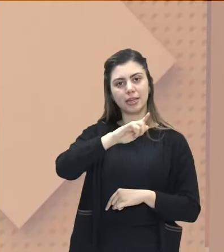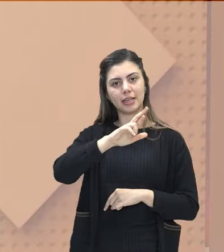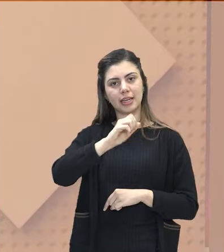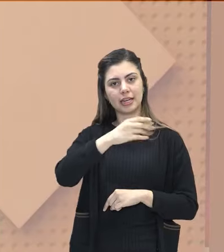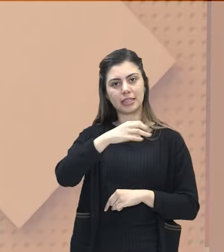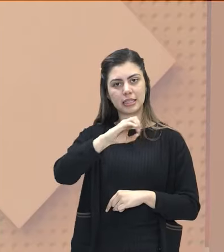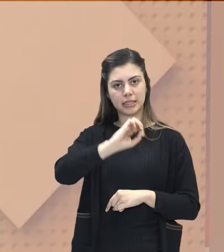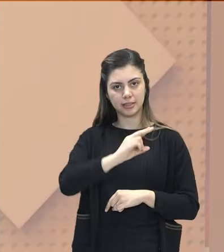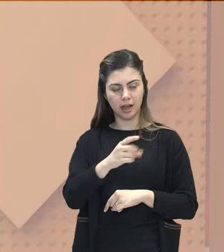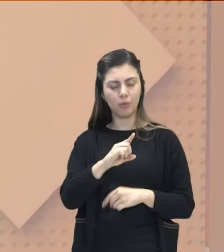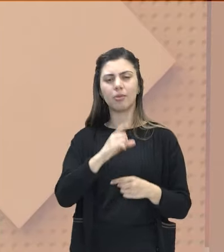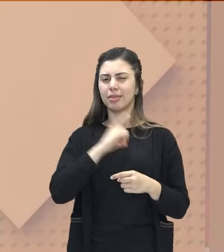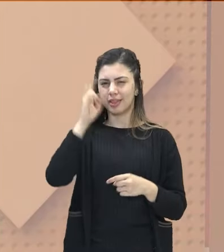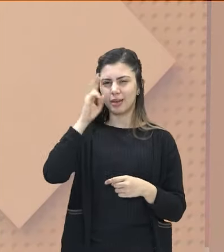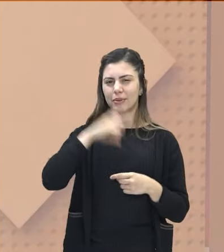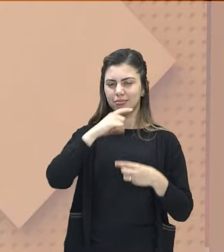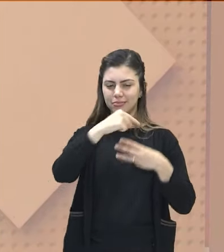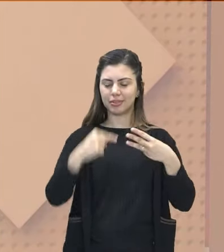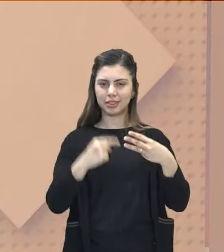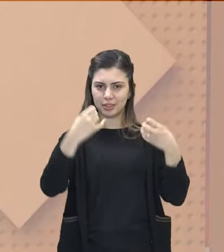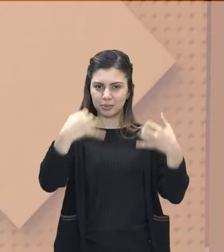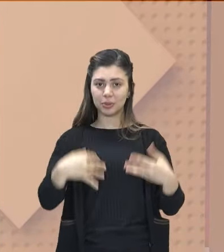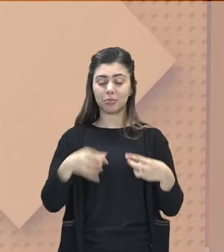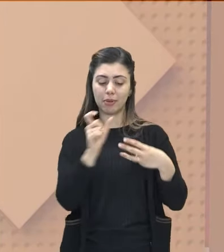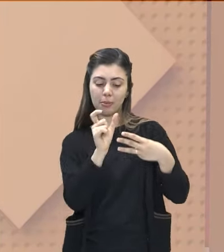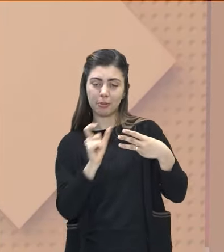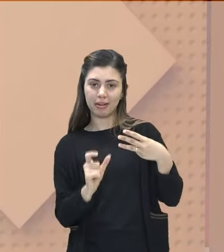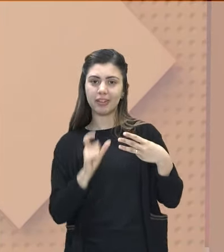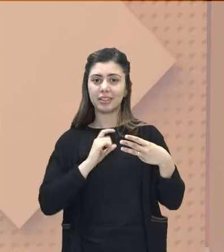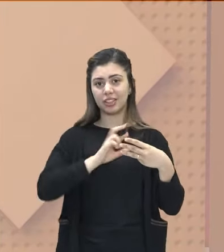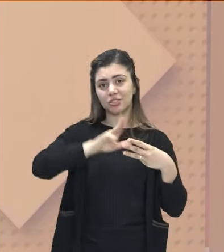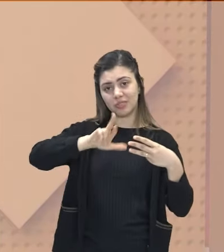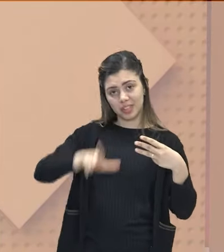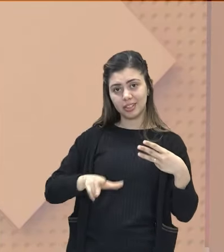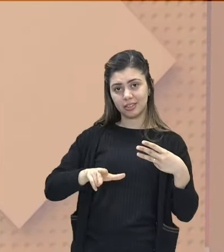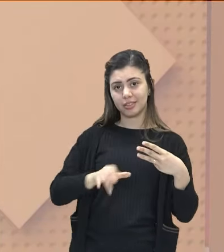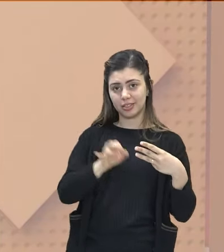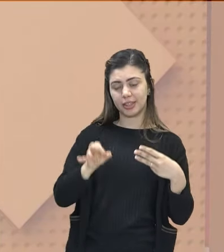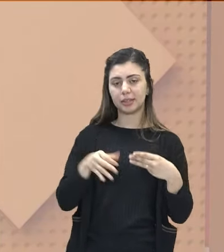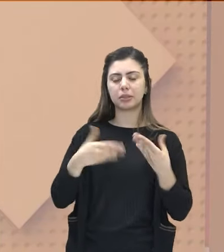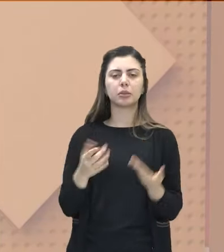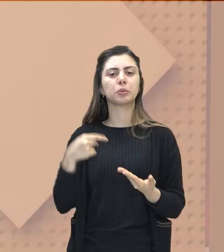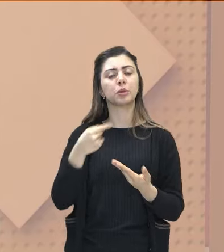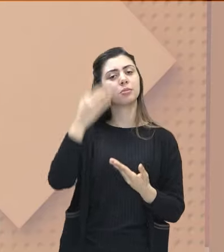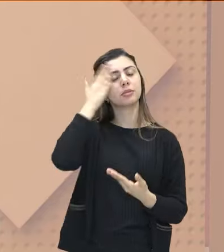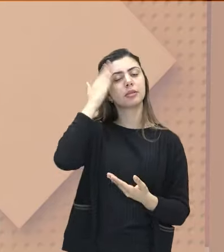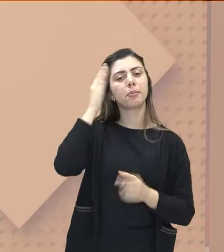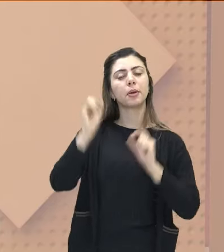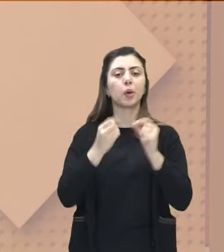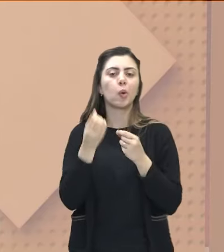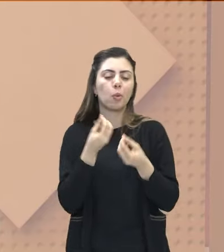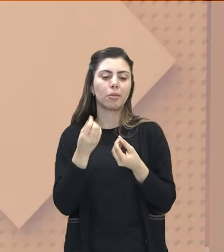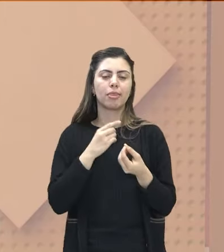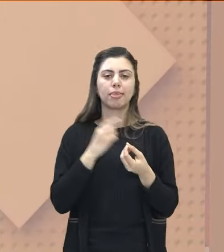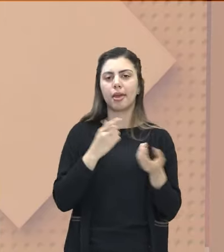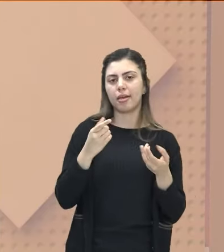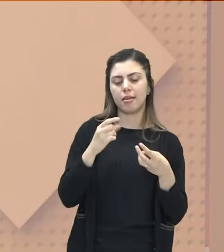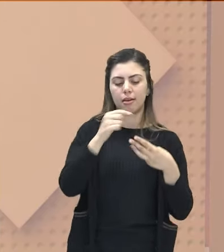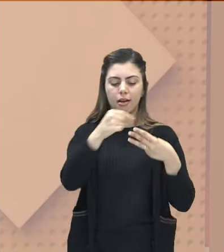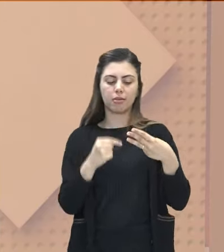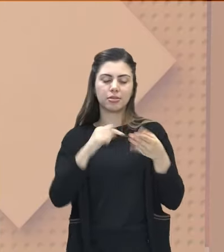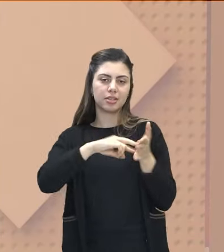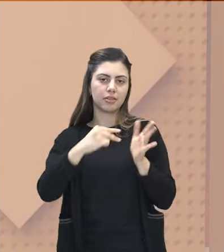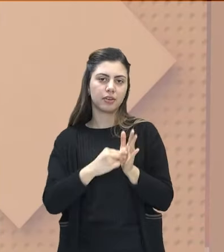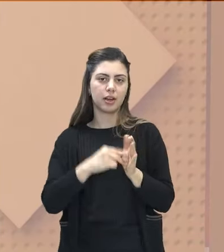emigração possuem definições e complementares comprender as nuan entre eles crucial